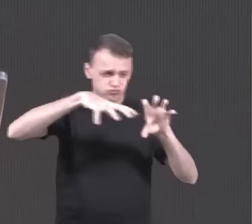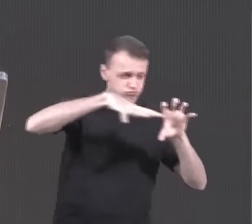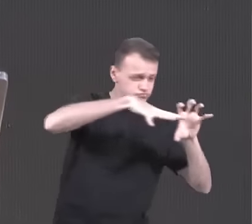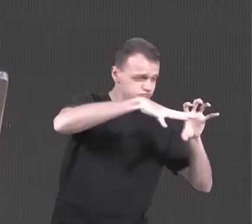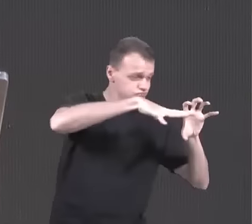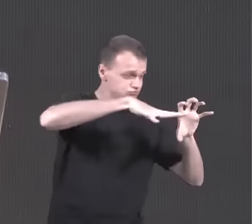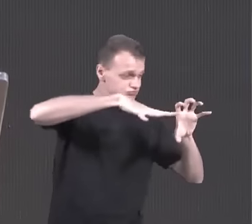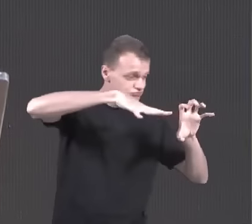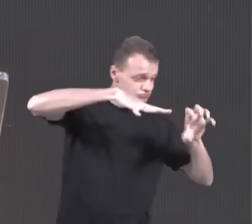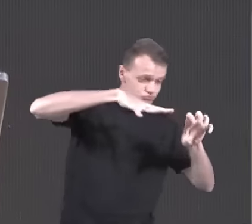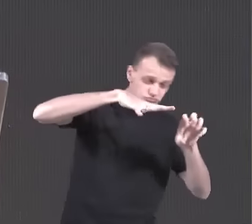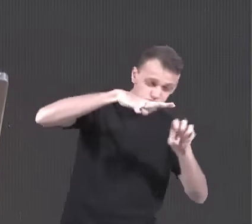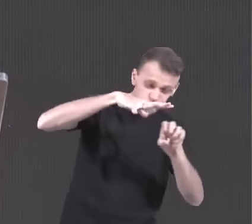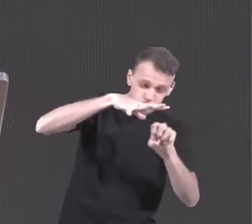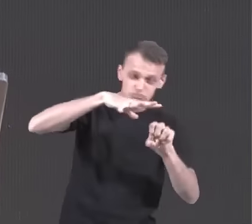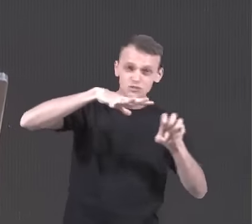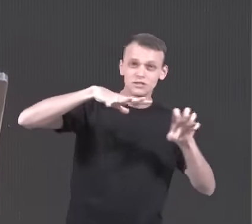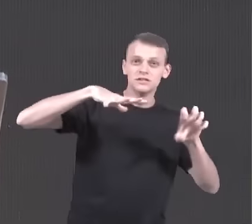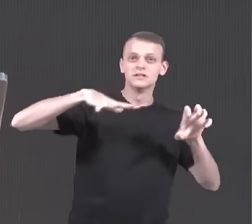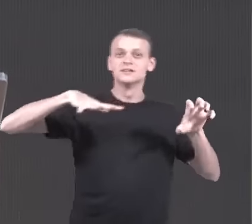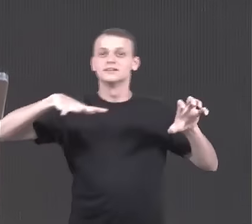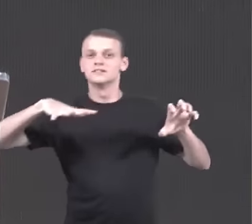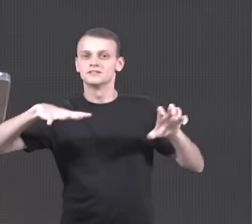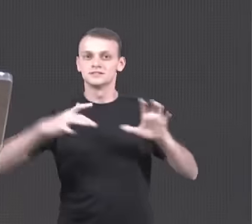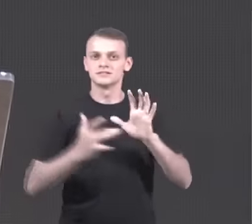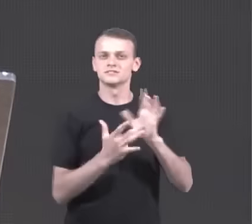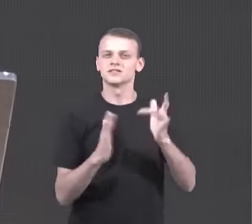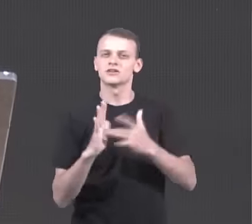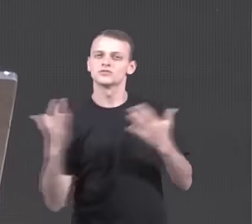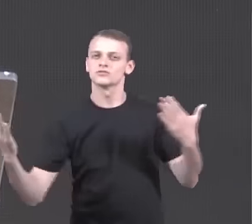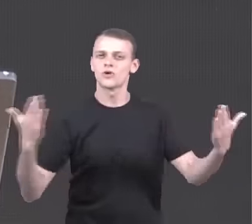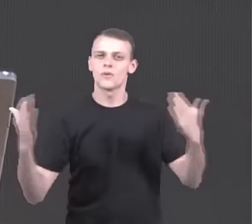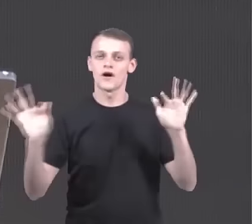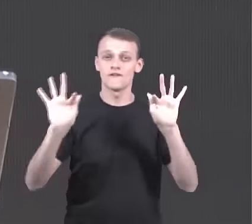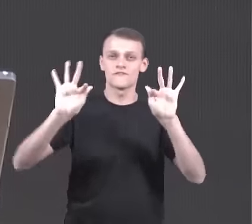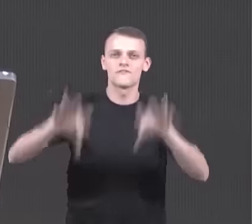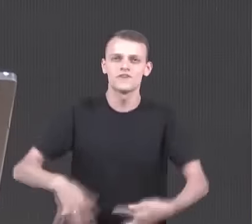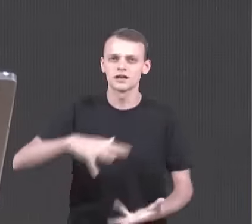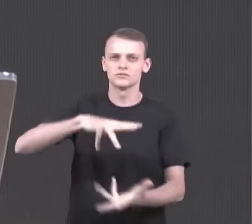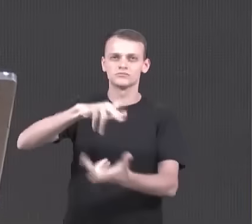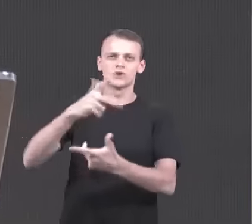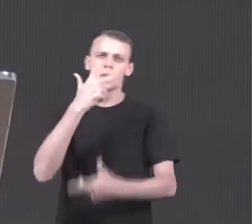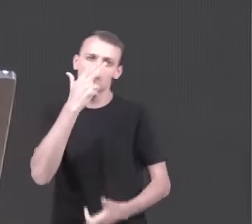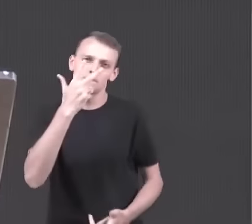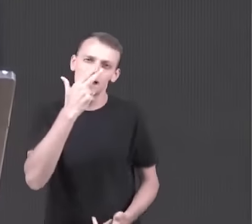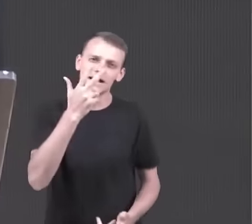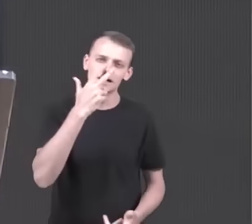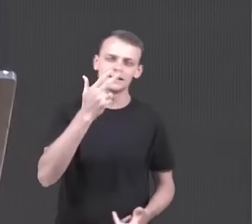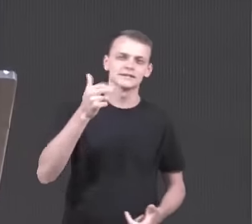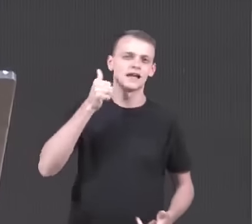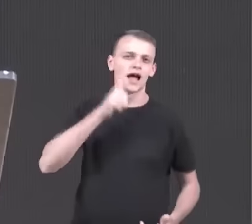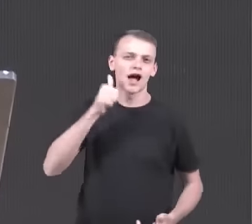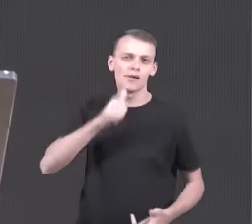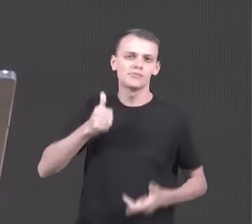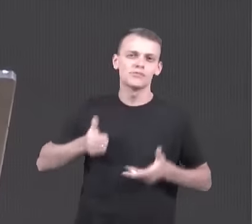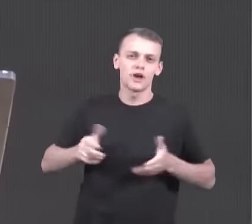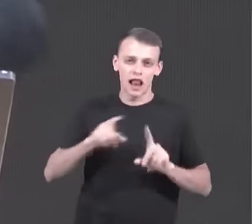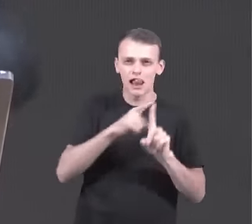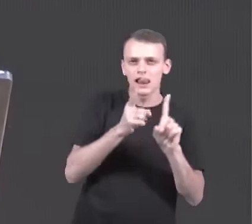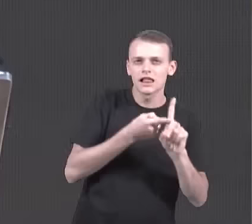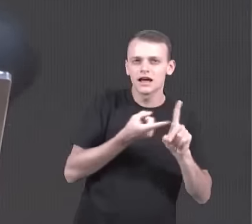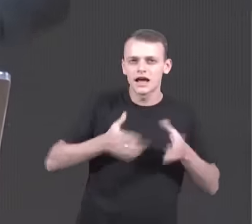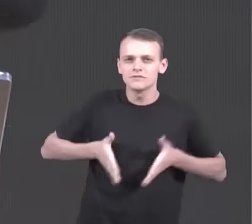maneira muito mais assintosa. Jesus comparou o fim dos tempos como essa mulher grávida, cujas